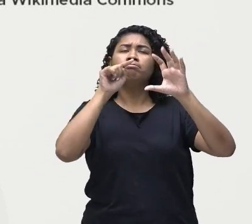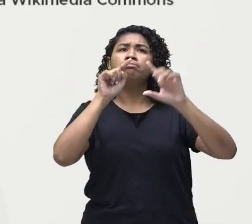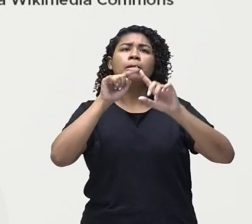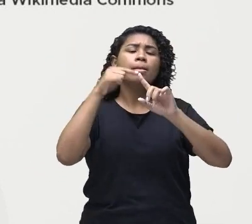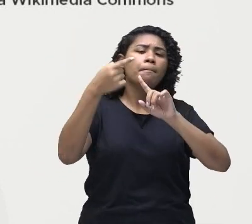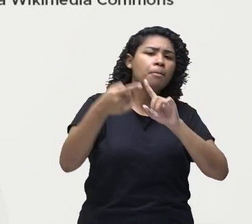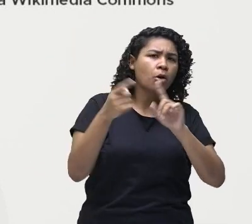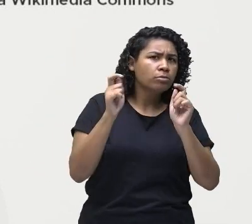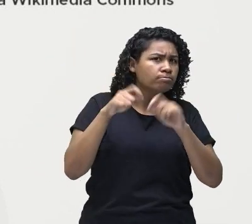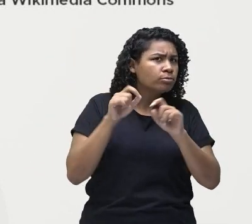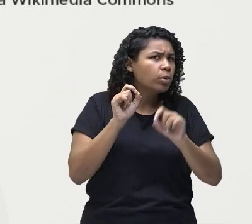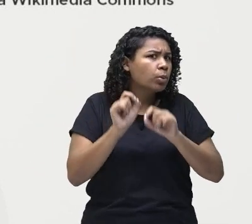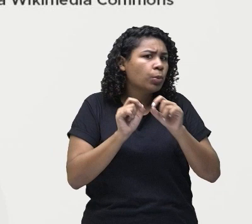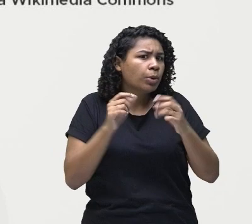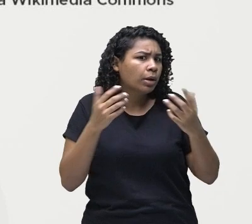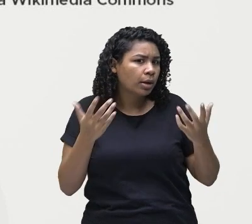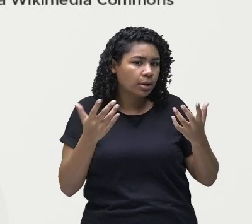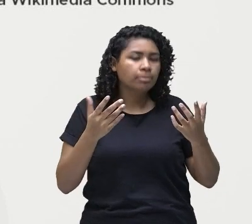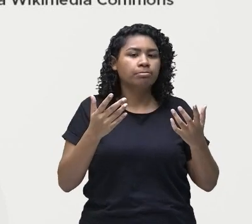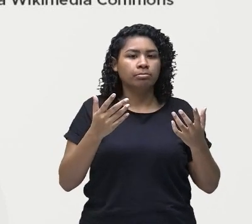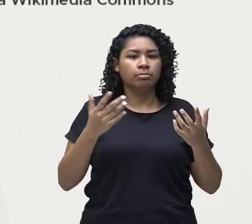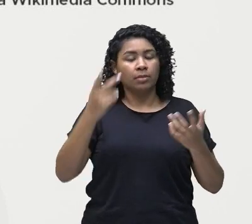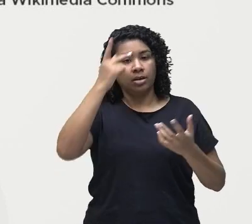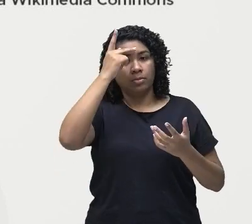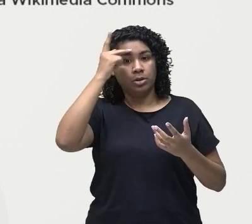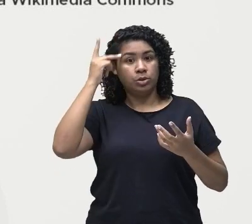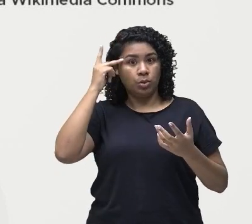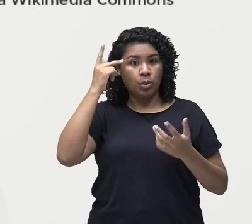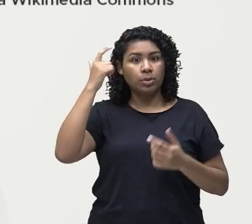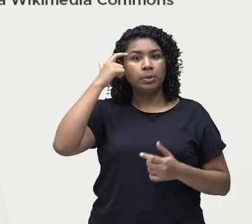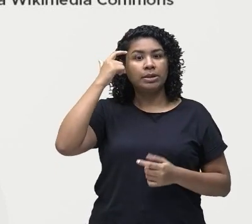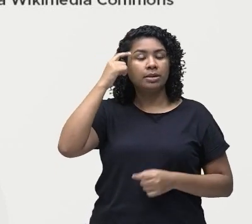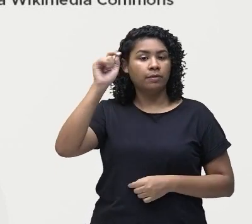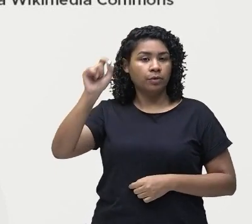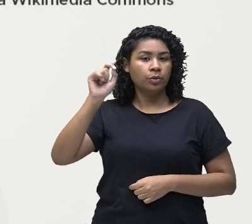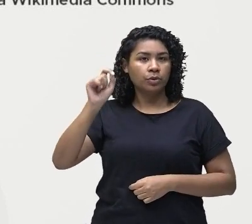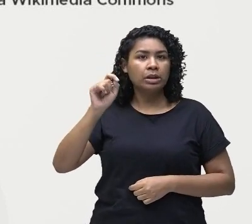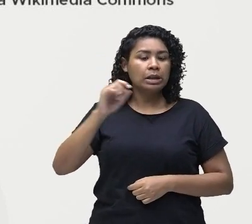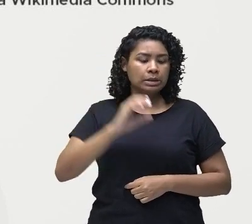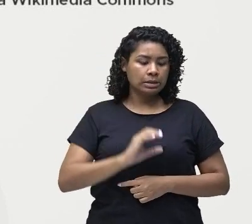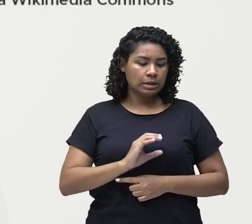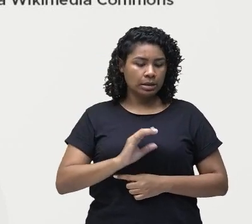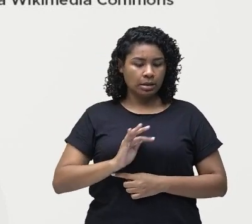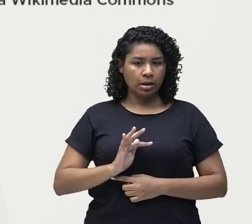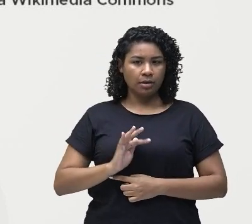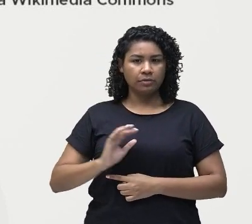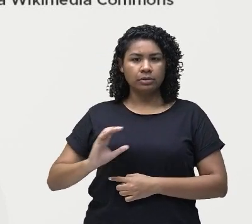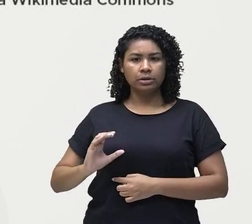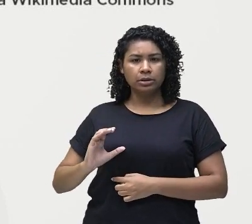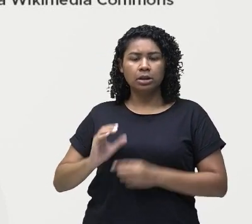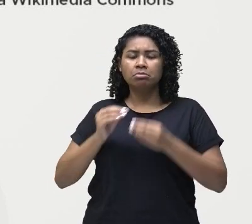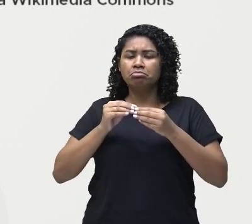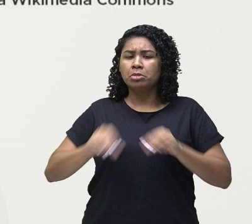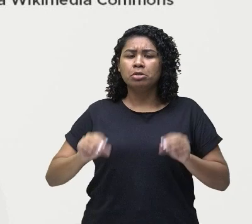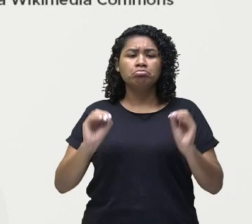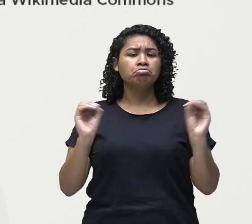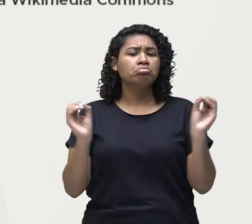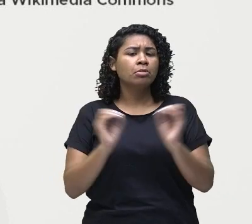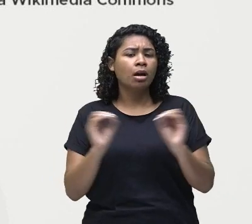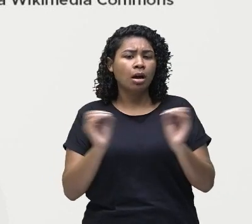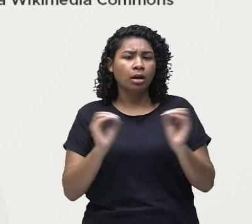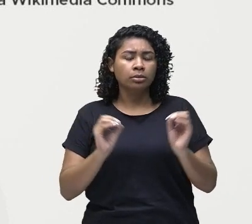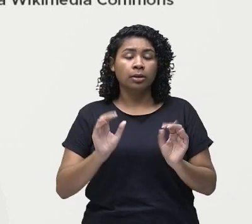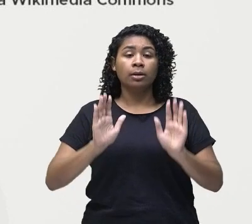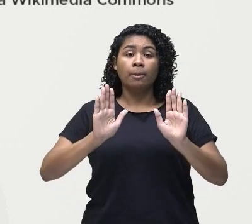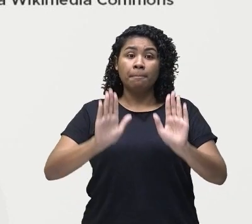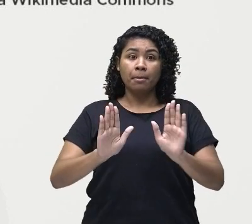acreditava não causavam efeitos significativos no meio ambiente, até